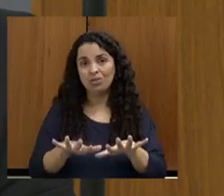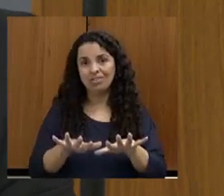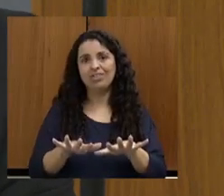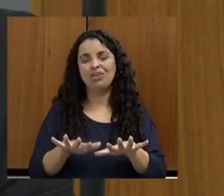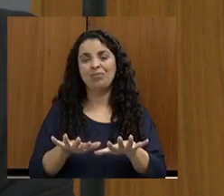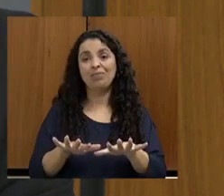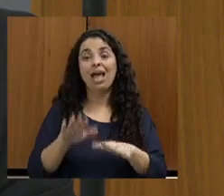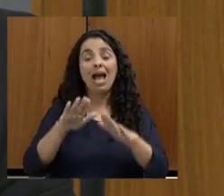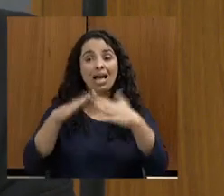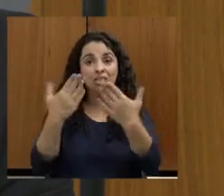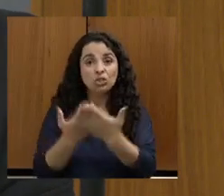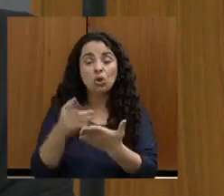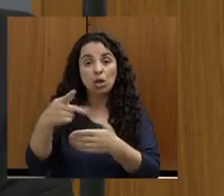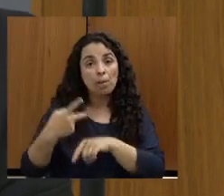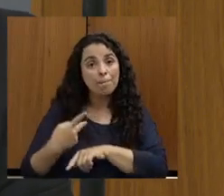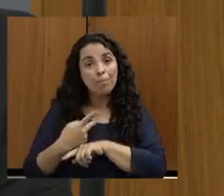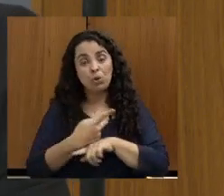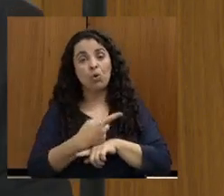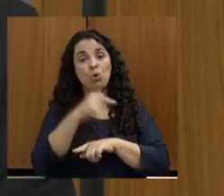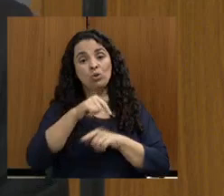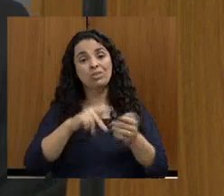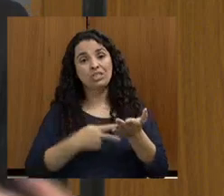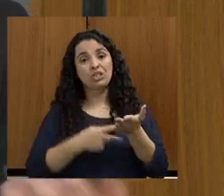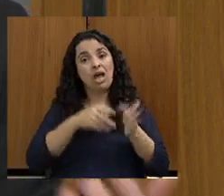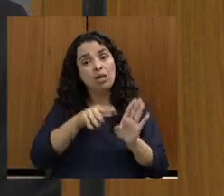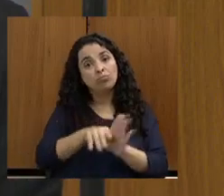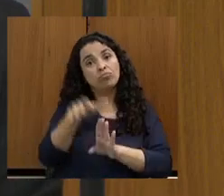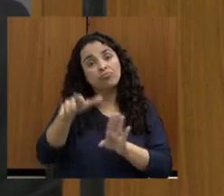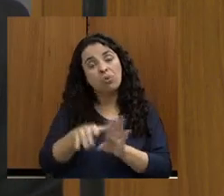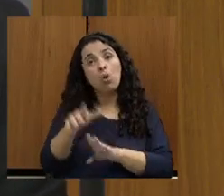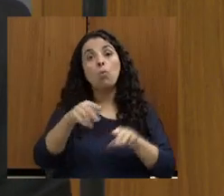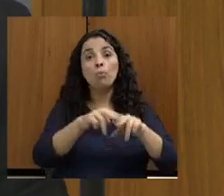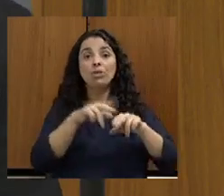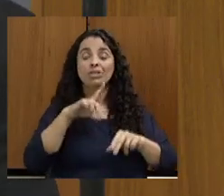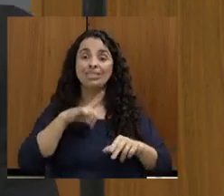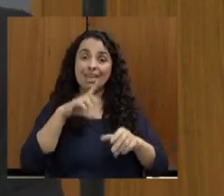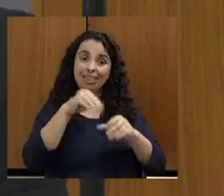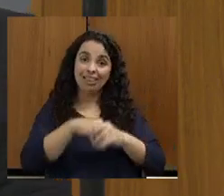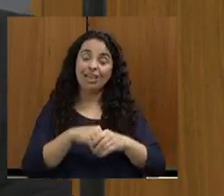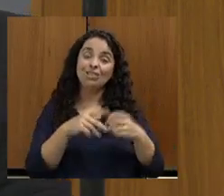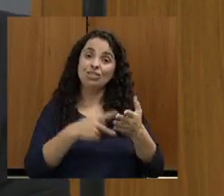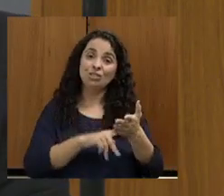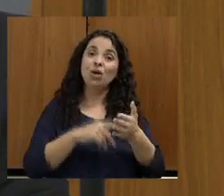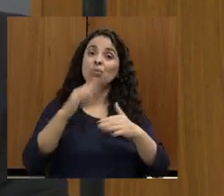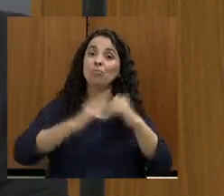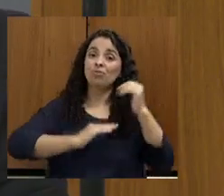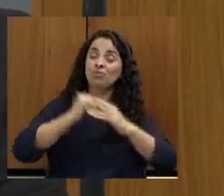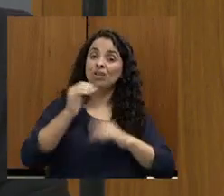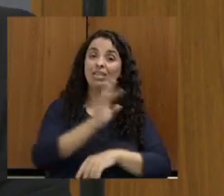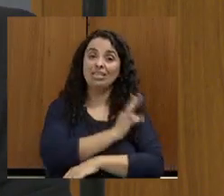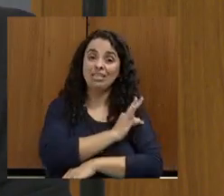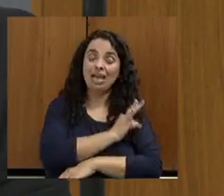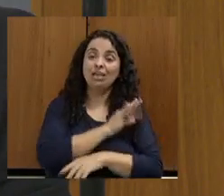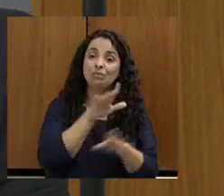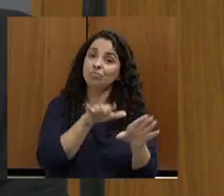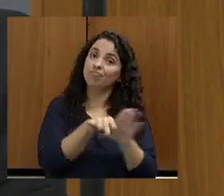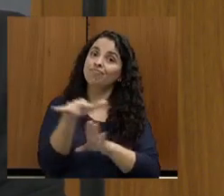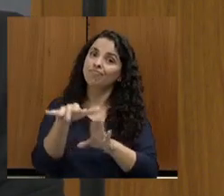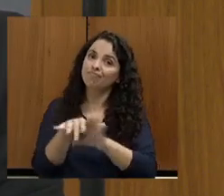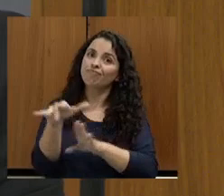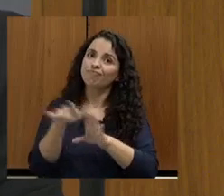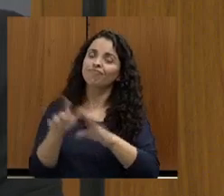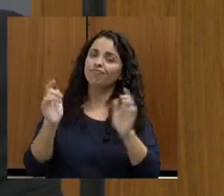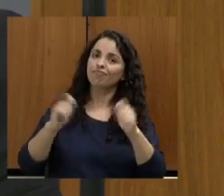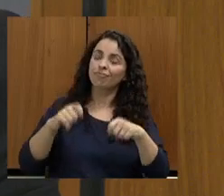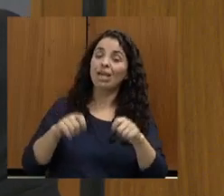bastante a nossa orientação, porque temos lá profissionais técnicos para poderem cumprir esse papel, e a gente realiza